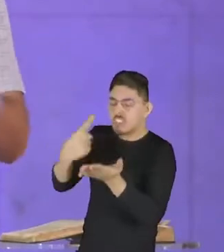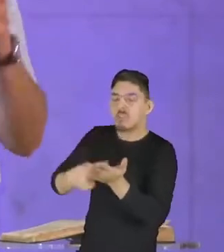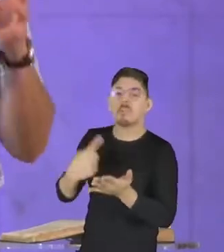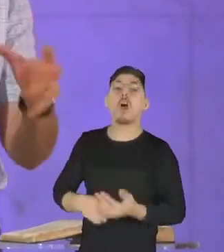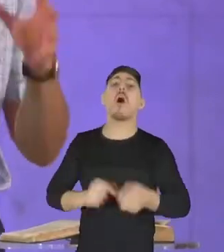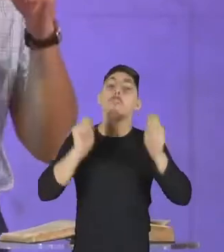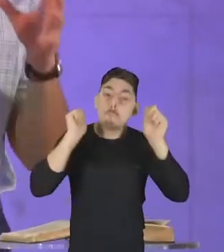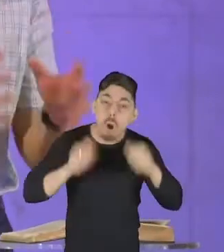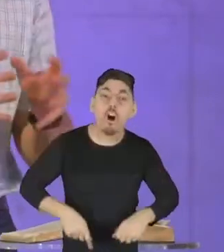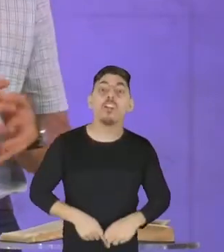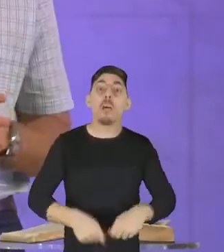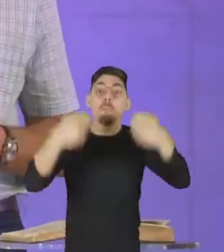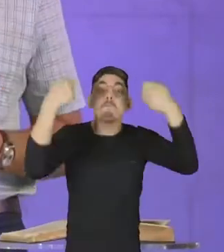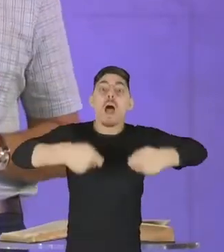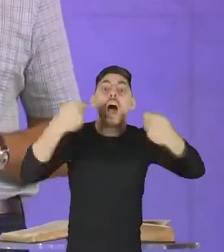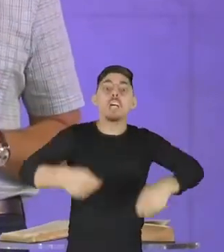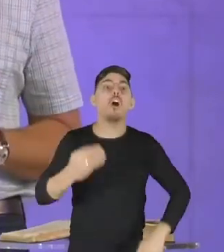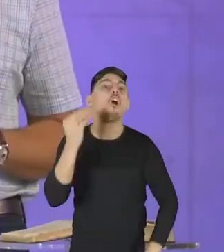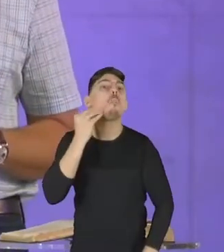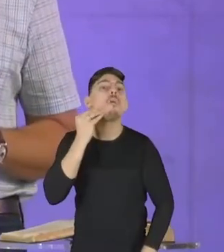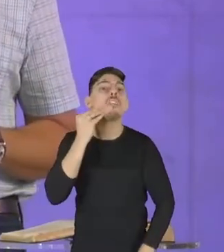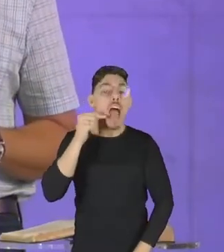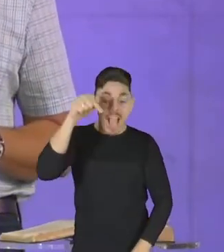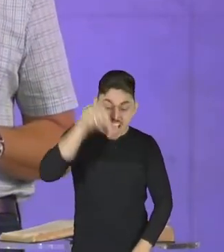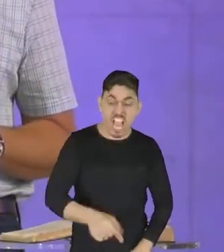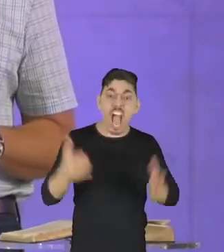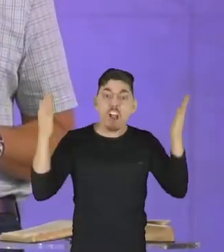ser desfrutada aqui e agora.